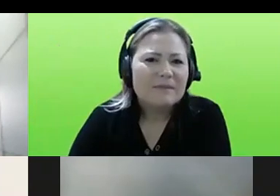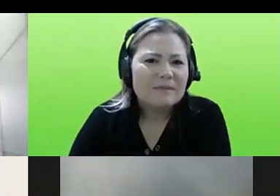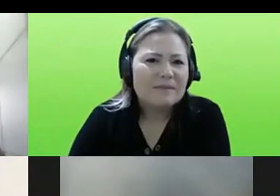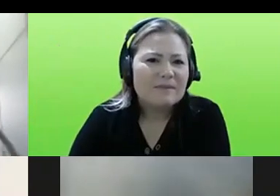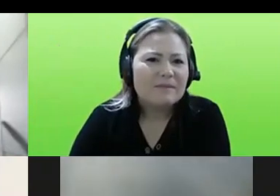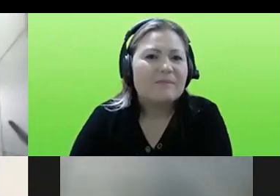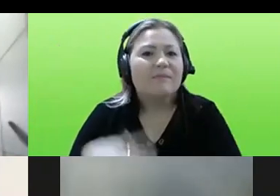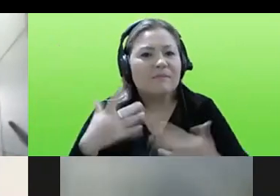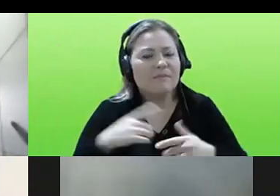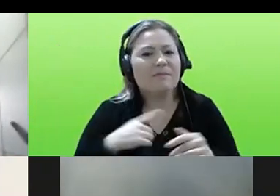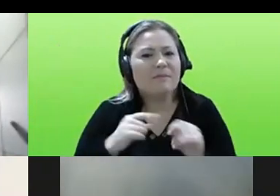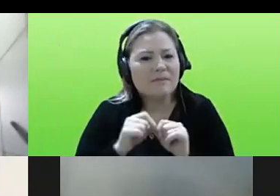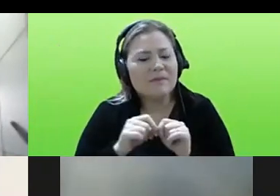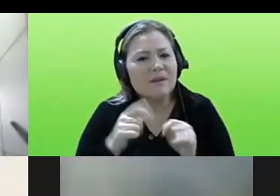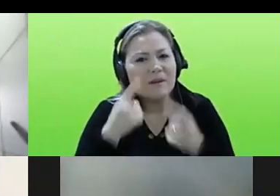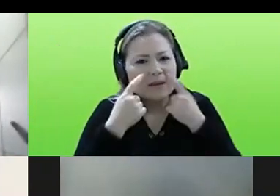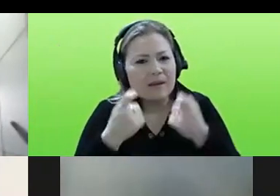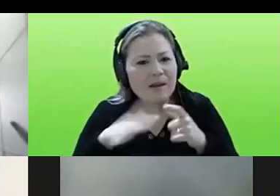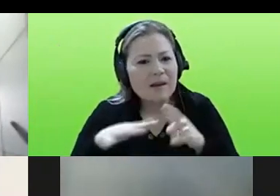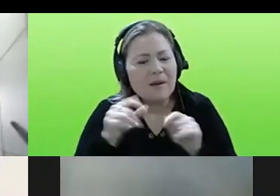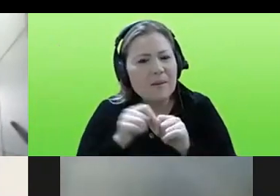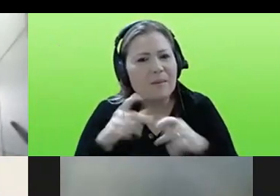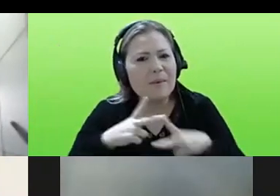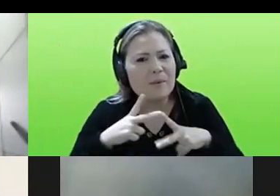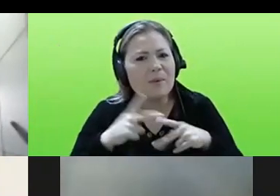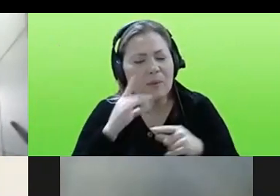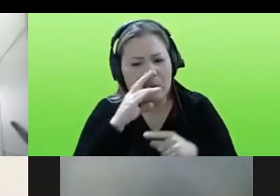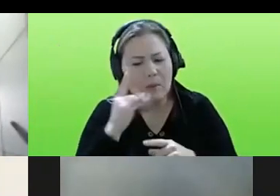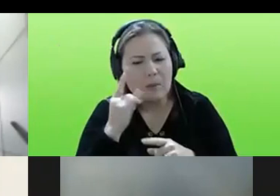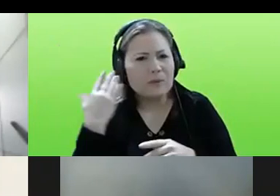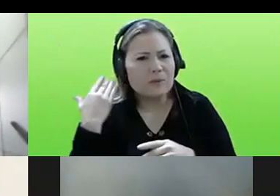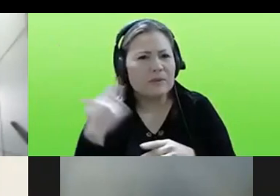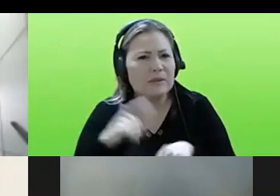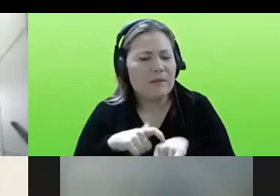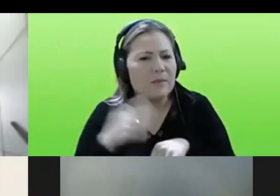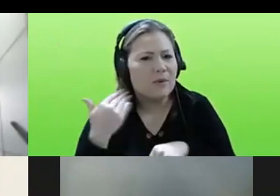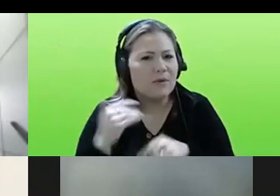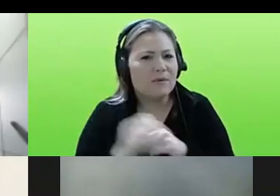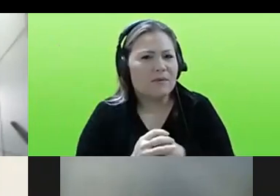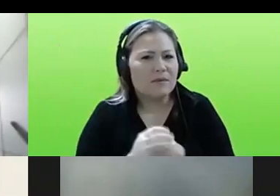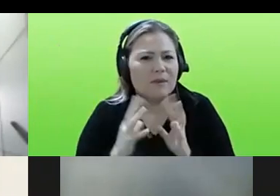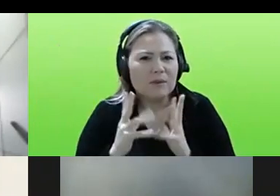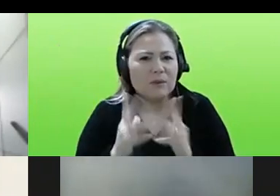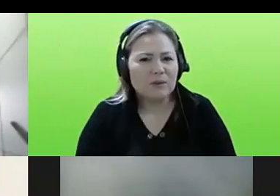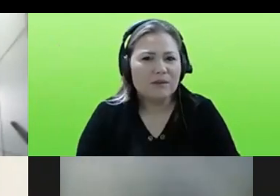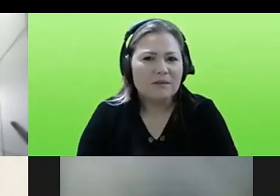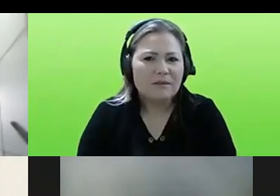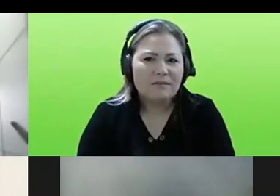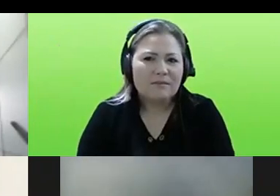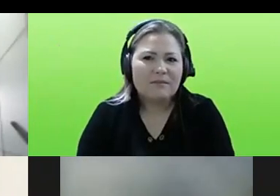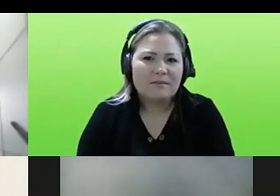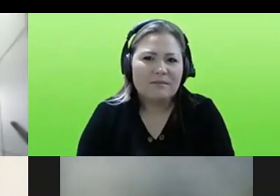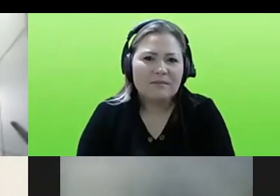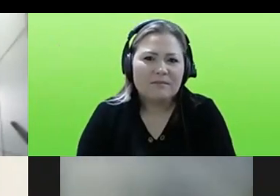também tenho me aventurado, interessado particularmente nos últimos tempos pela filosofia política, muito